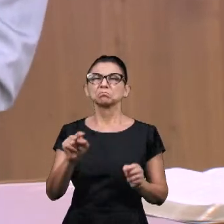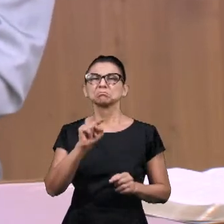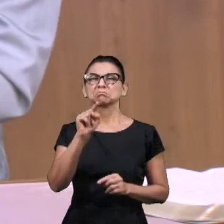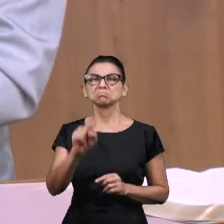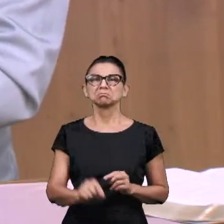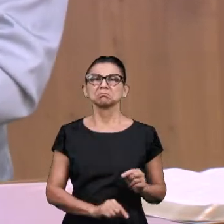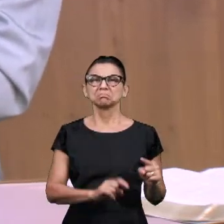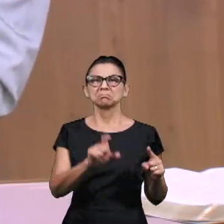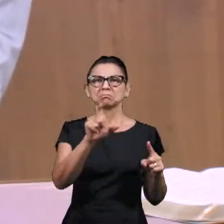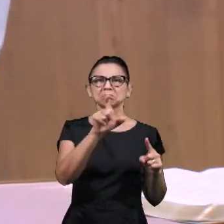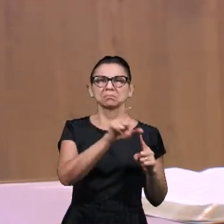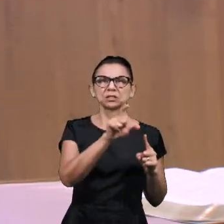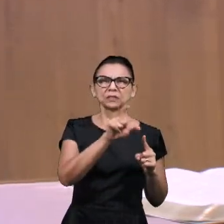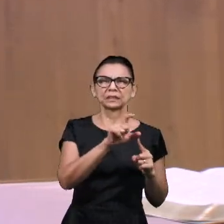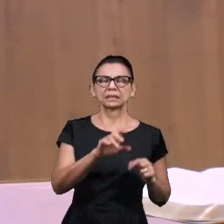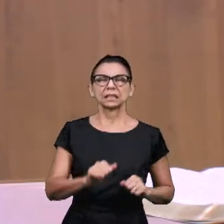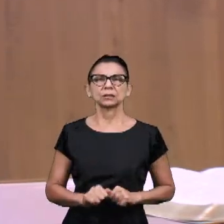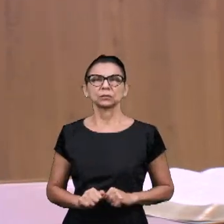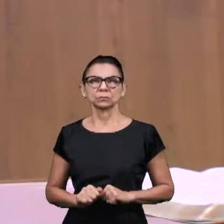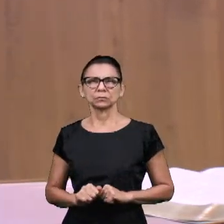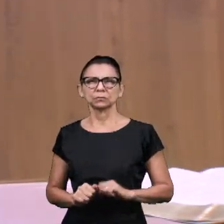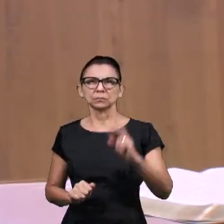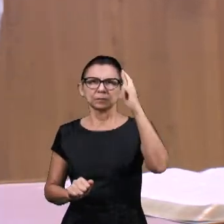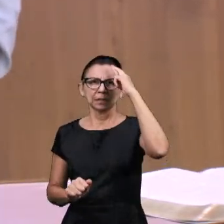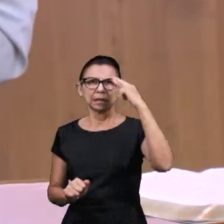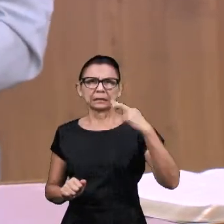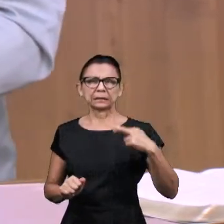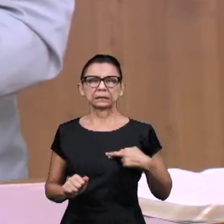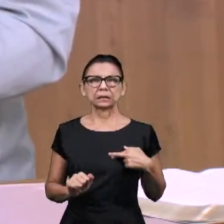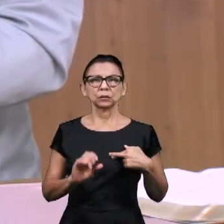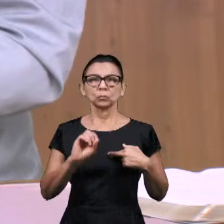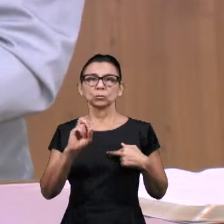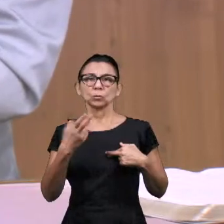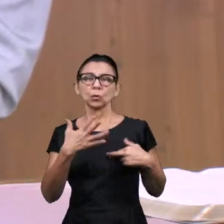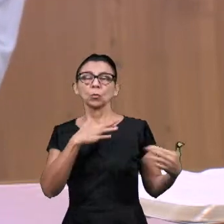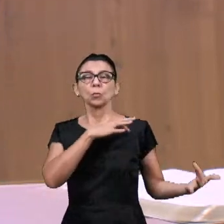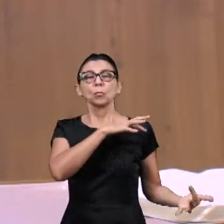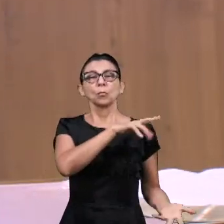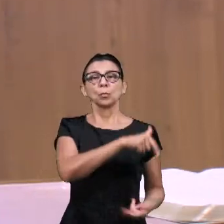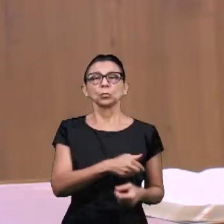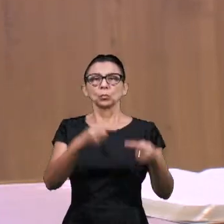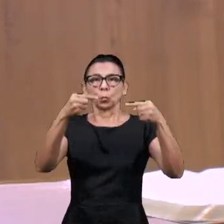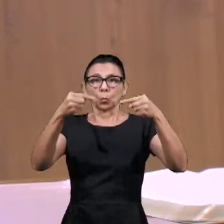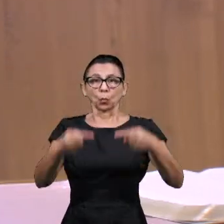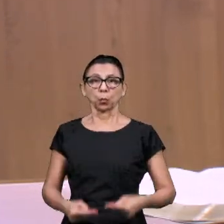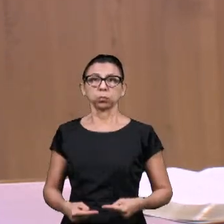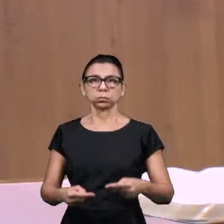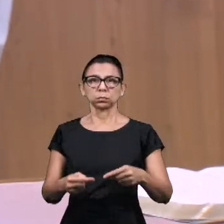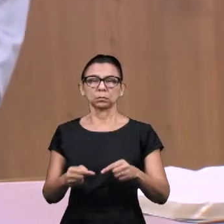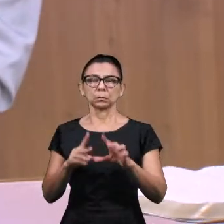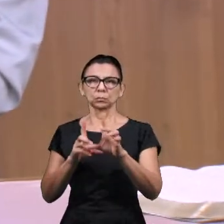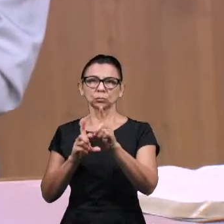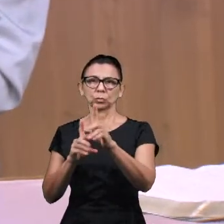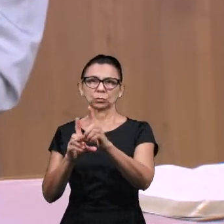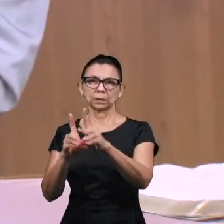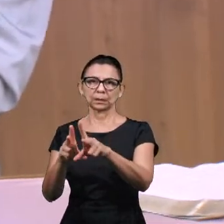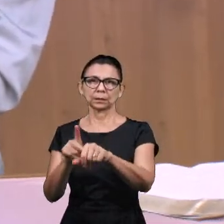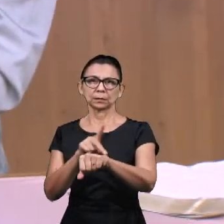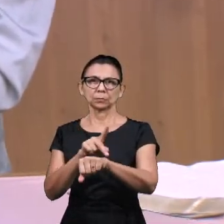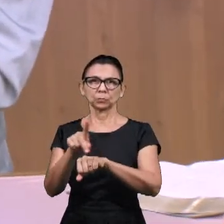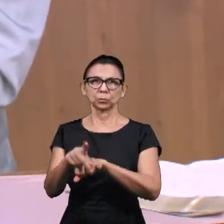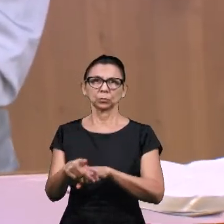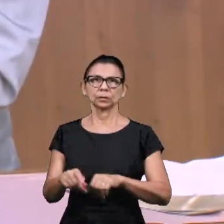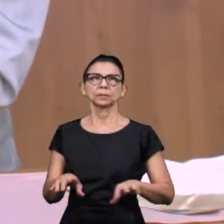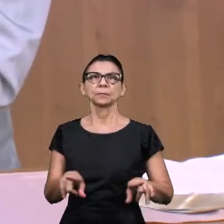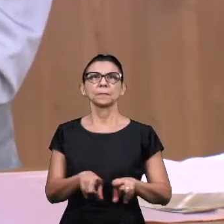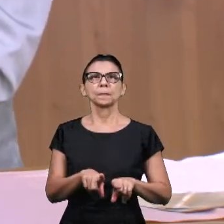carne ou do mundo para se opor à palavra, à sã doutrina. 3, a mesma coisa, os espinhos. Você